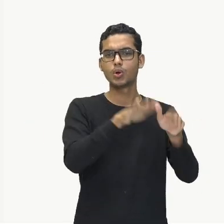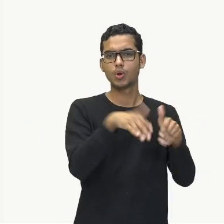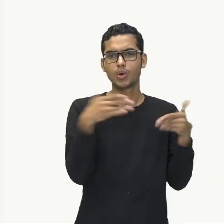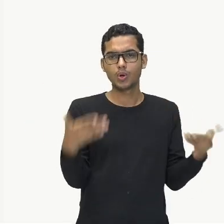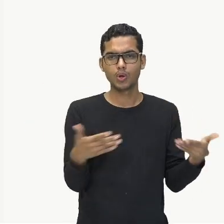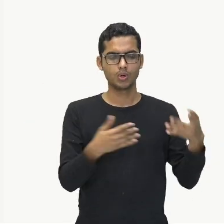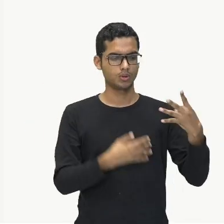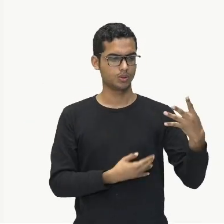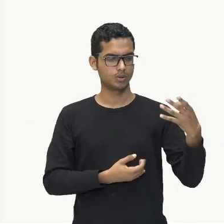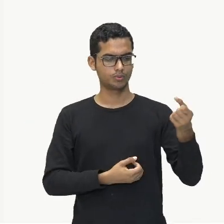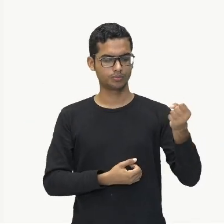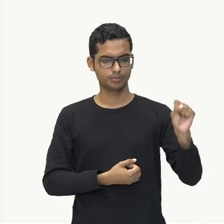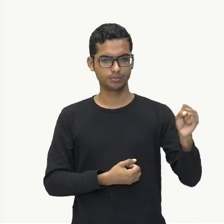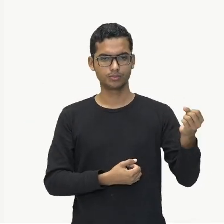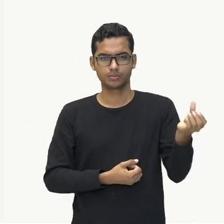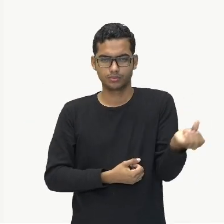o